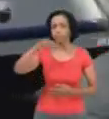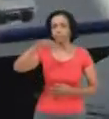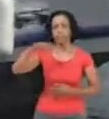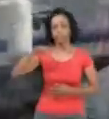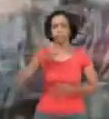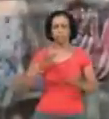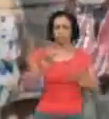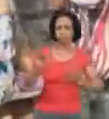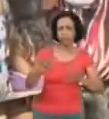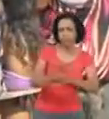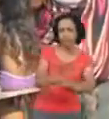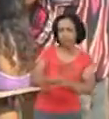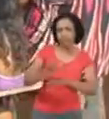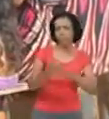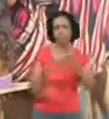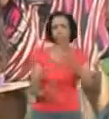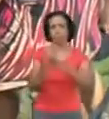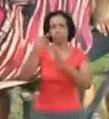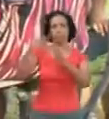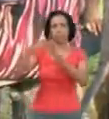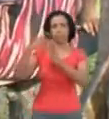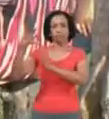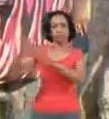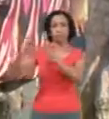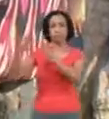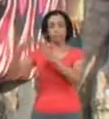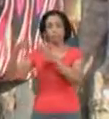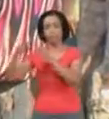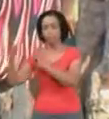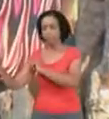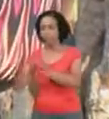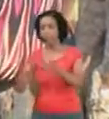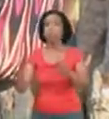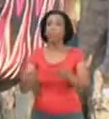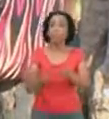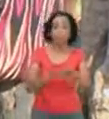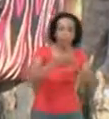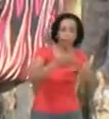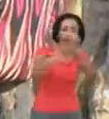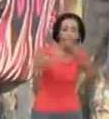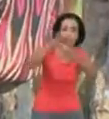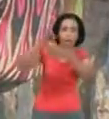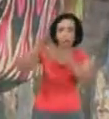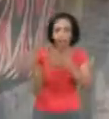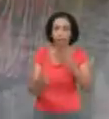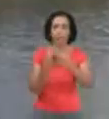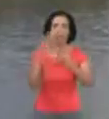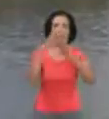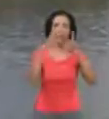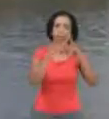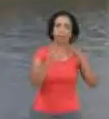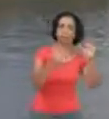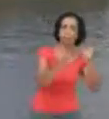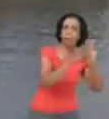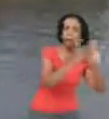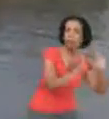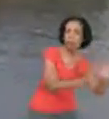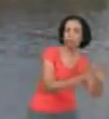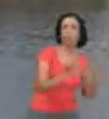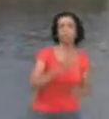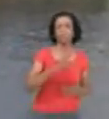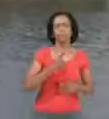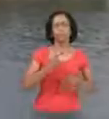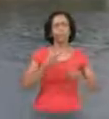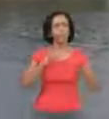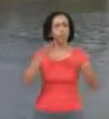como estratégia a plantação de novas igrejas e formação de líderes da própria região. Para